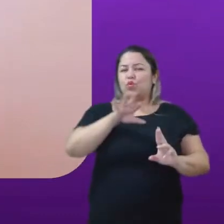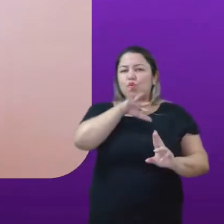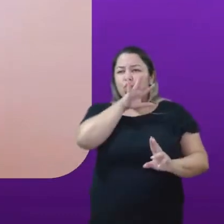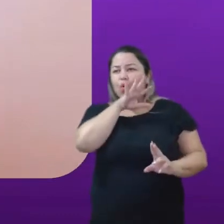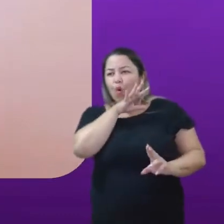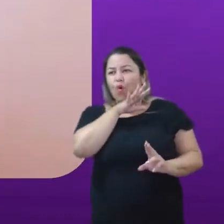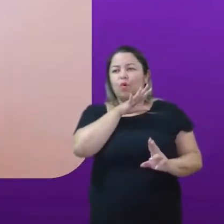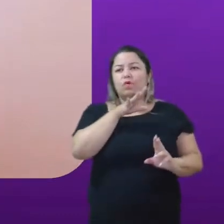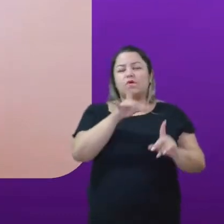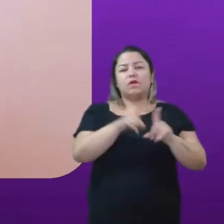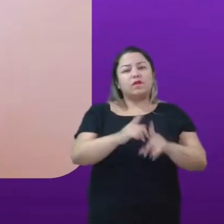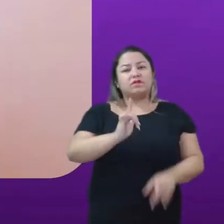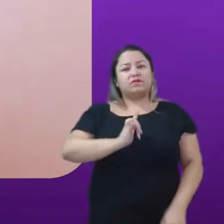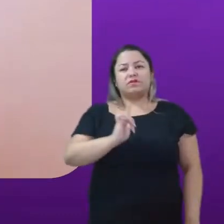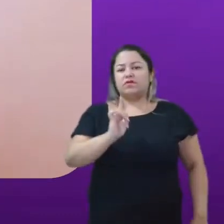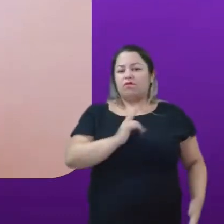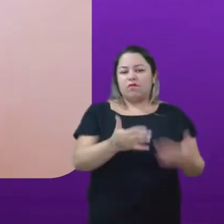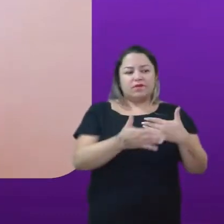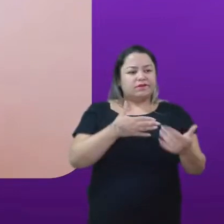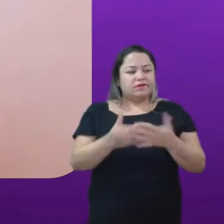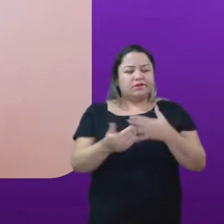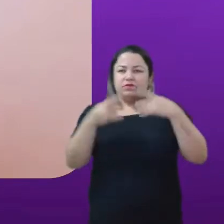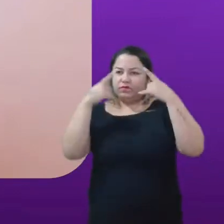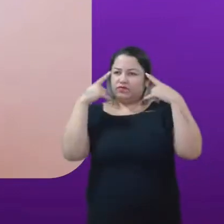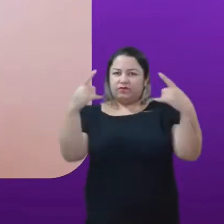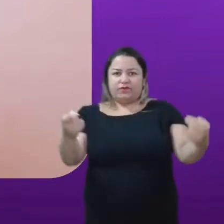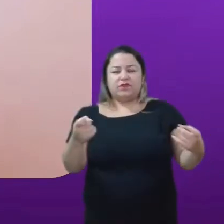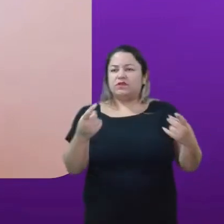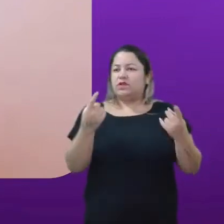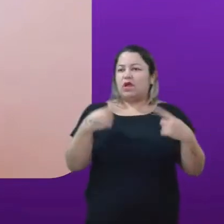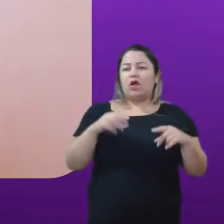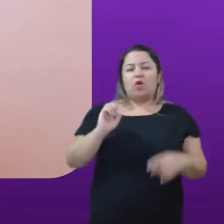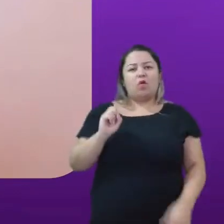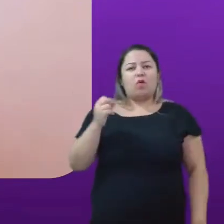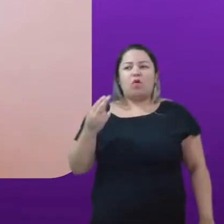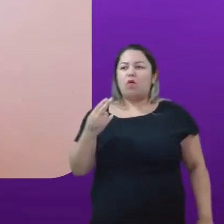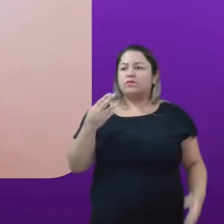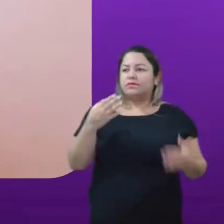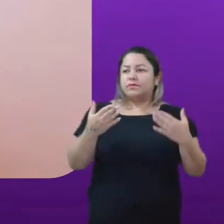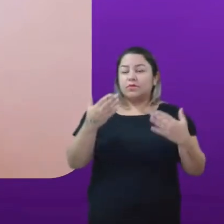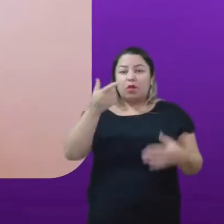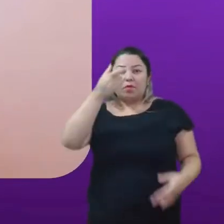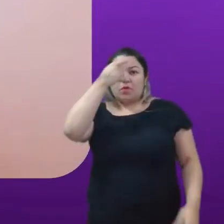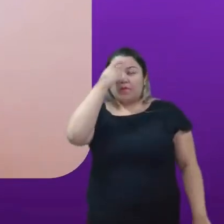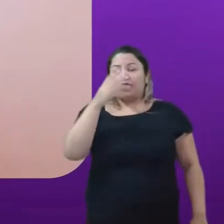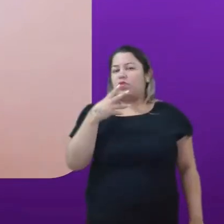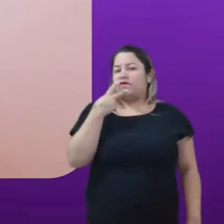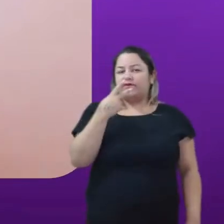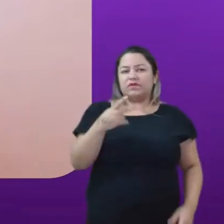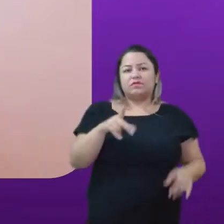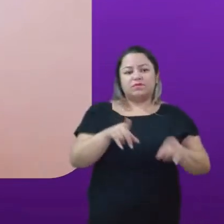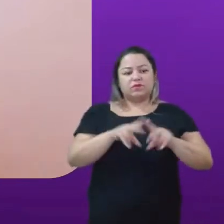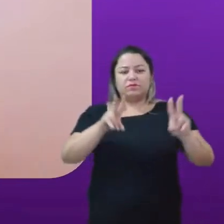relacionamentos que têm qualquer tipo de violência, seja violência física, seja violência psicológica, violência verbal, sobre a